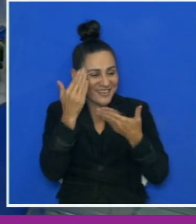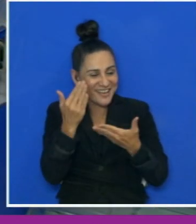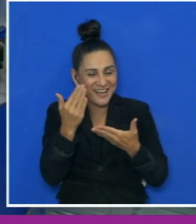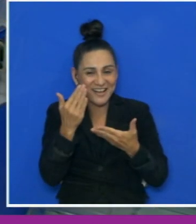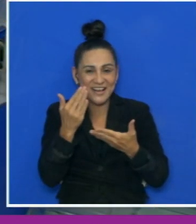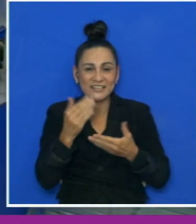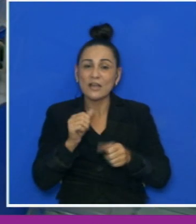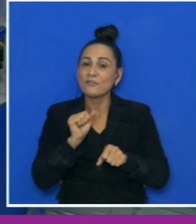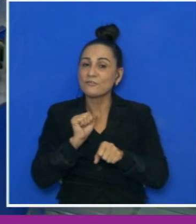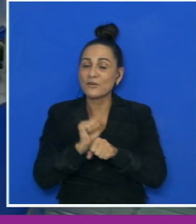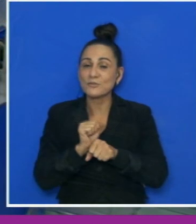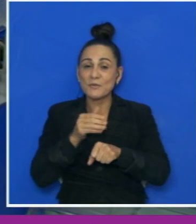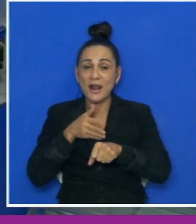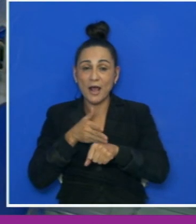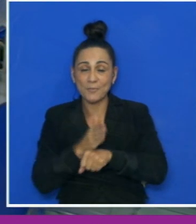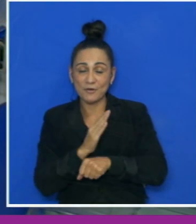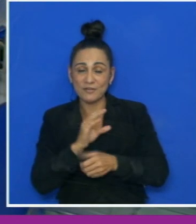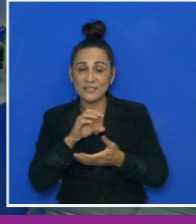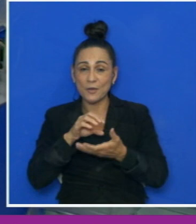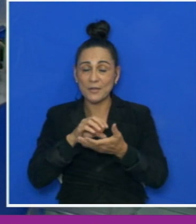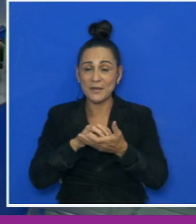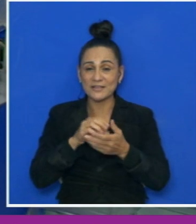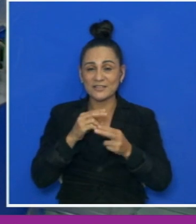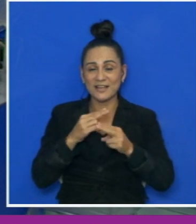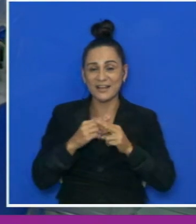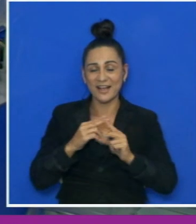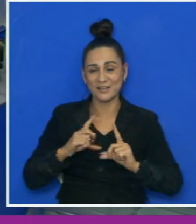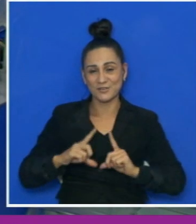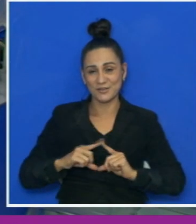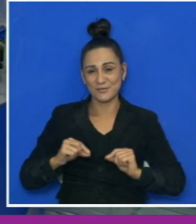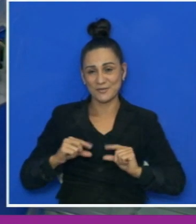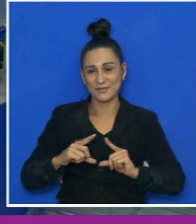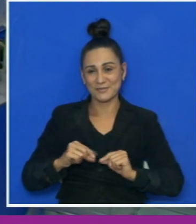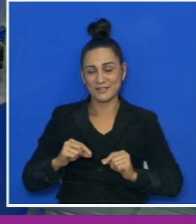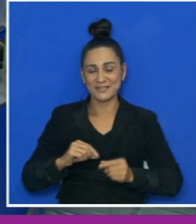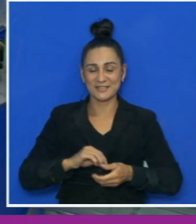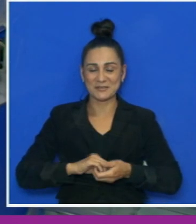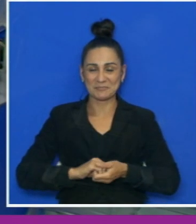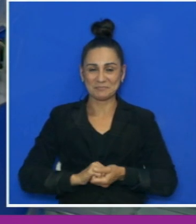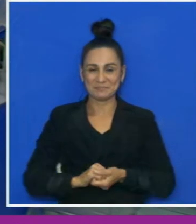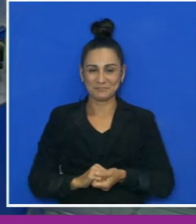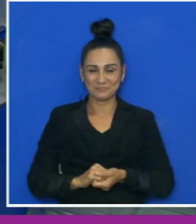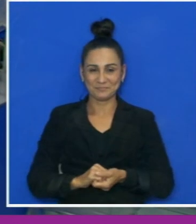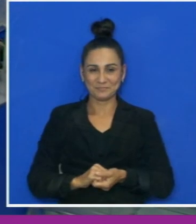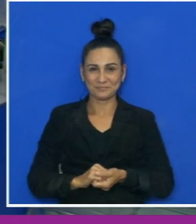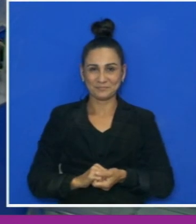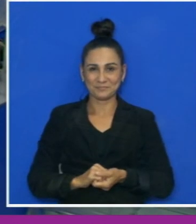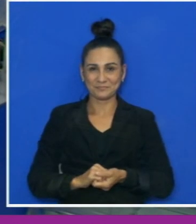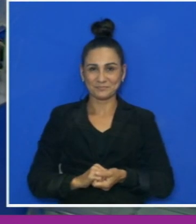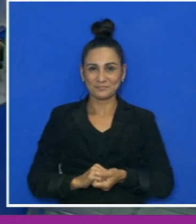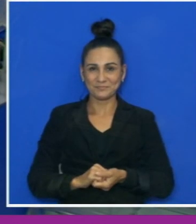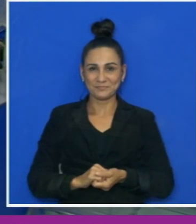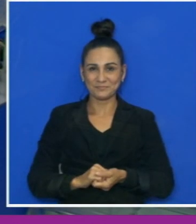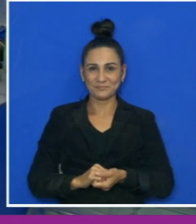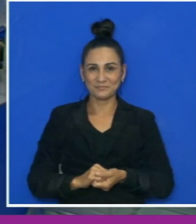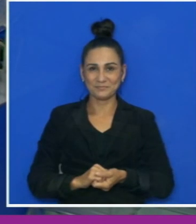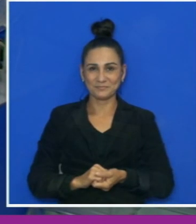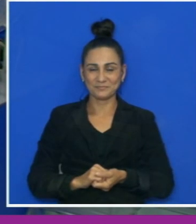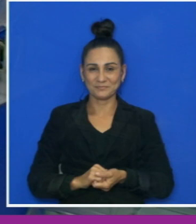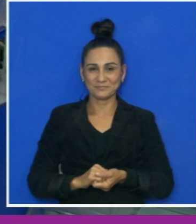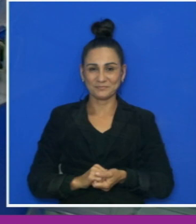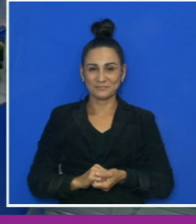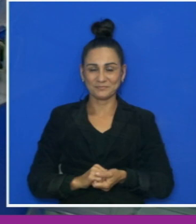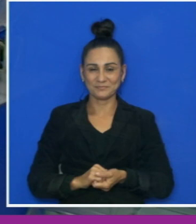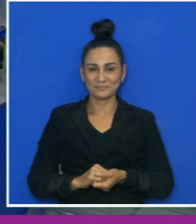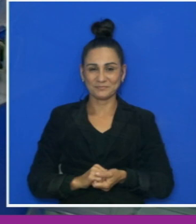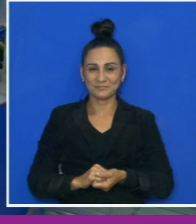auditores. Vamos aguardar, então, a confirmação e a validação do sorteio através da nossa matriz da Caixa em